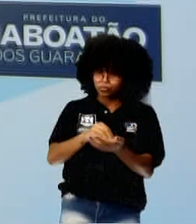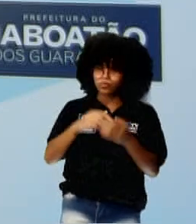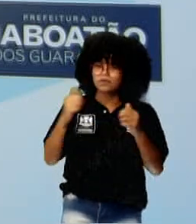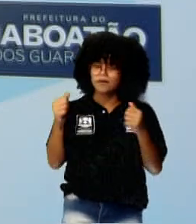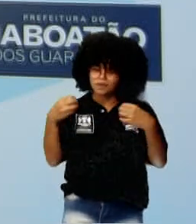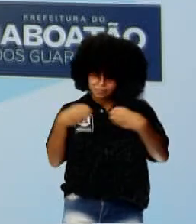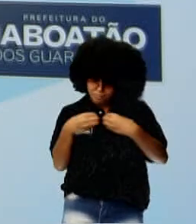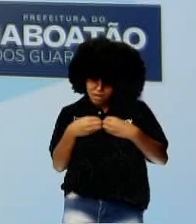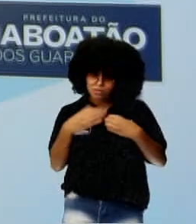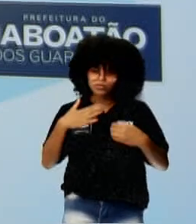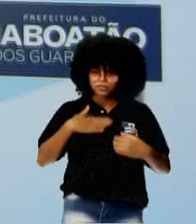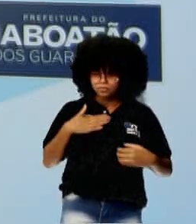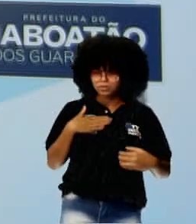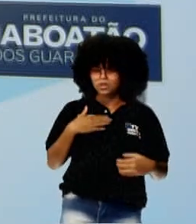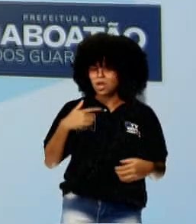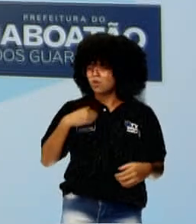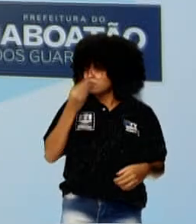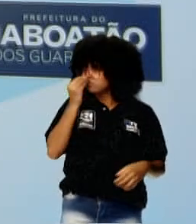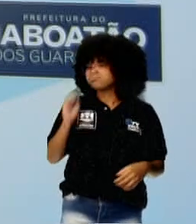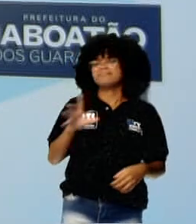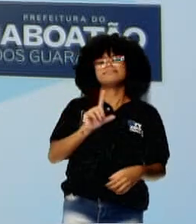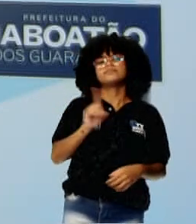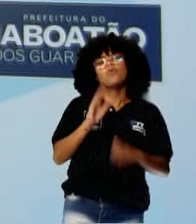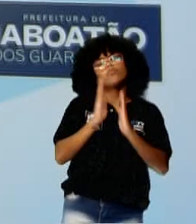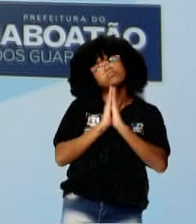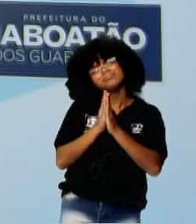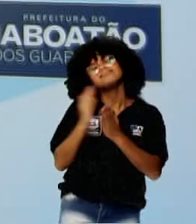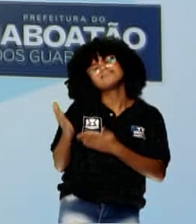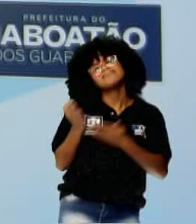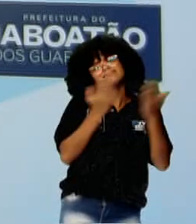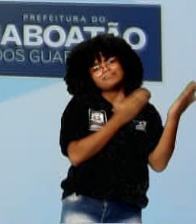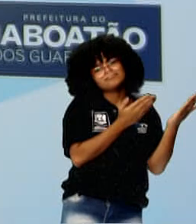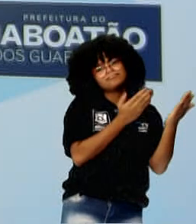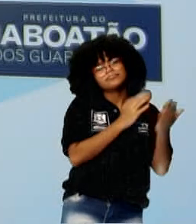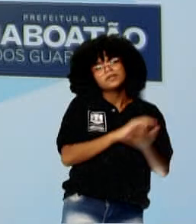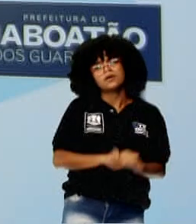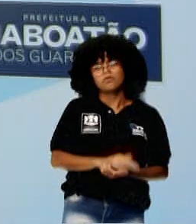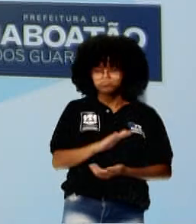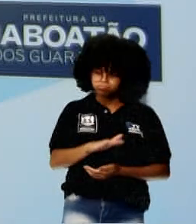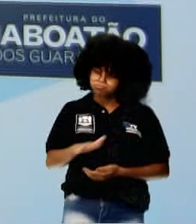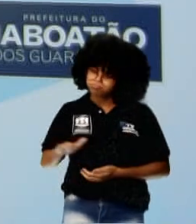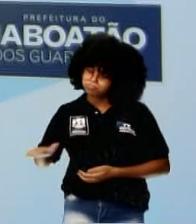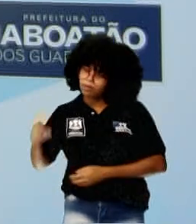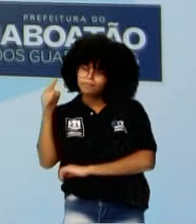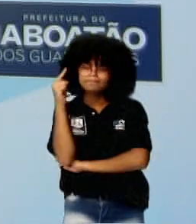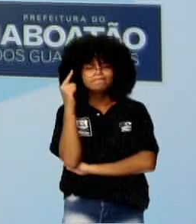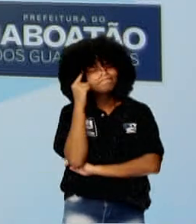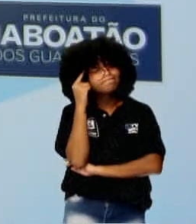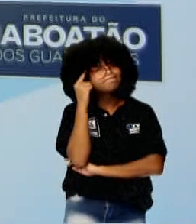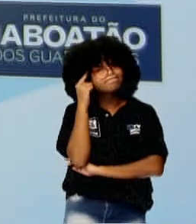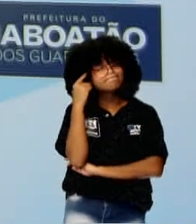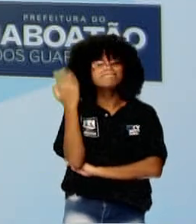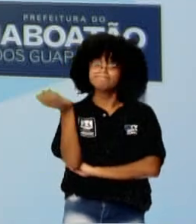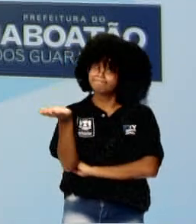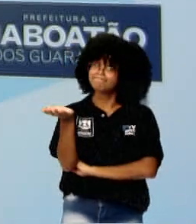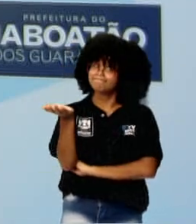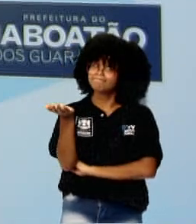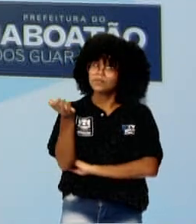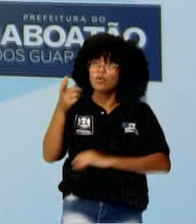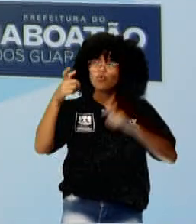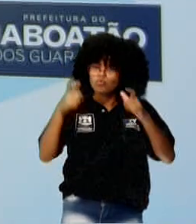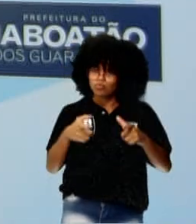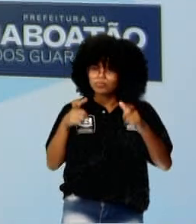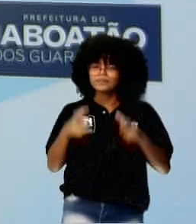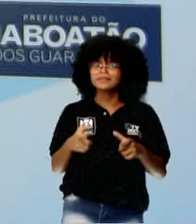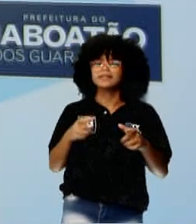perto de mim. Eu não vou abandoná-la. Deixe-me levá-la. Os anões ficaram pensando, né? Realmente, lugar de princesa